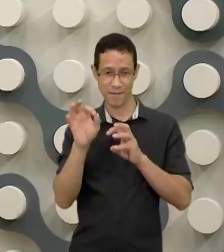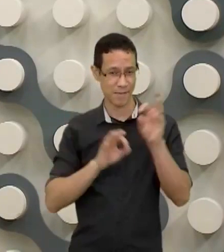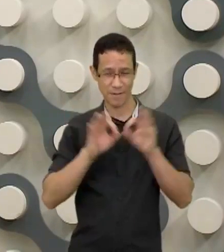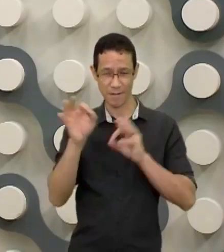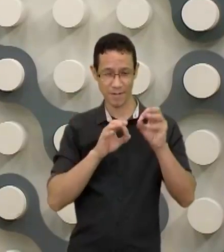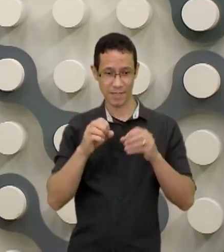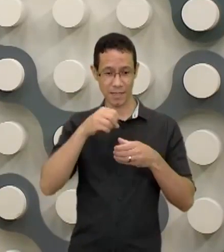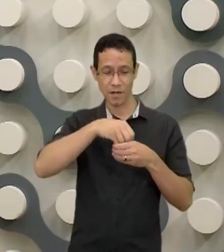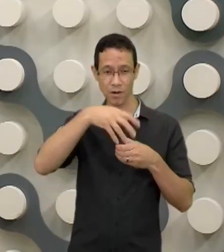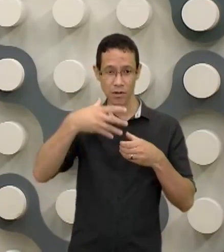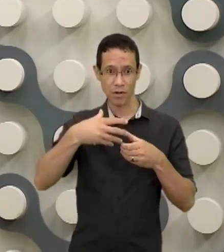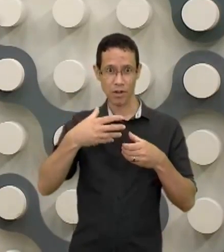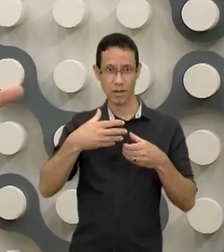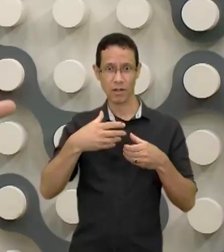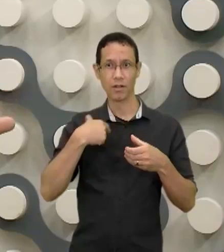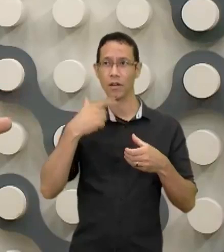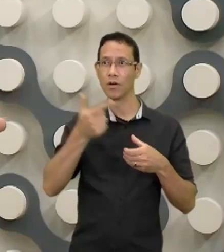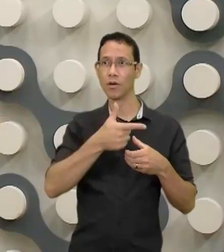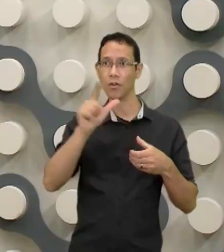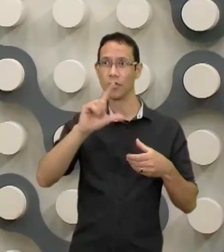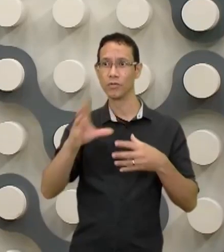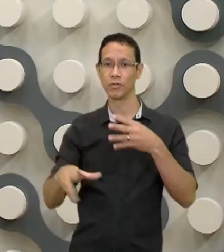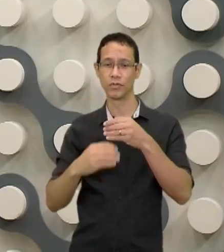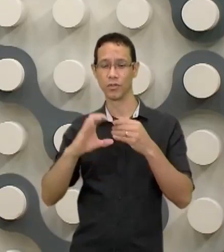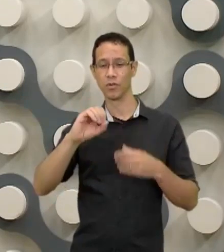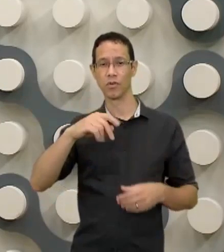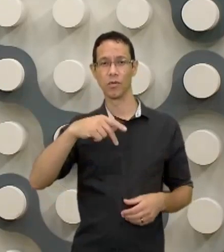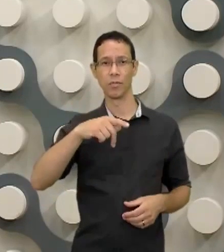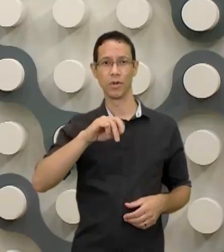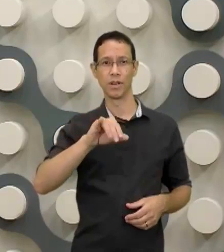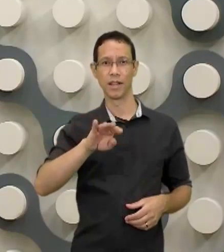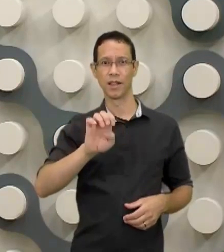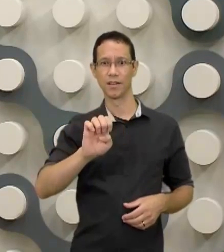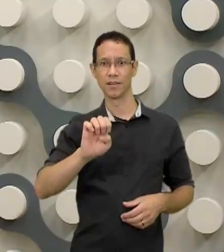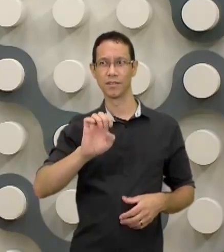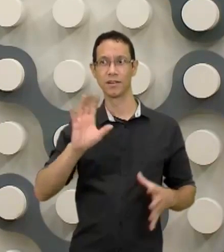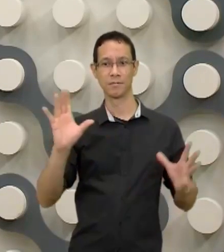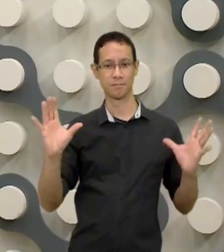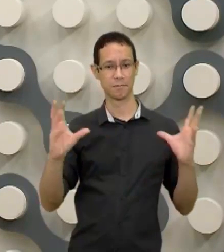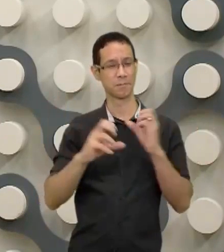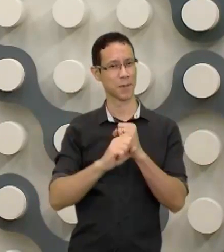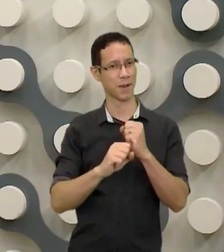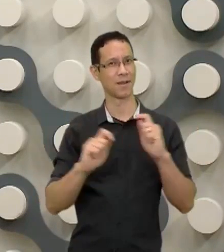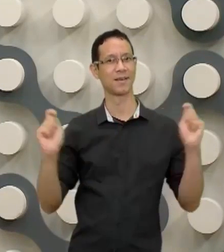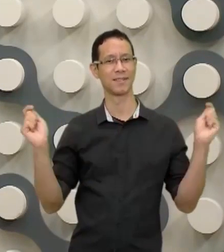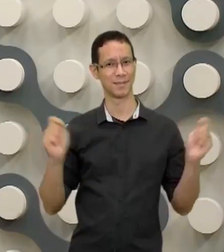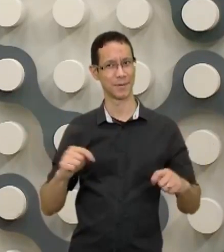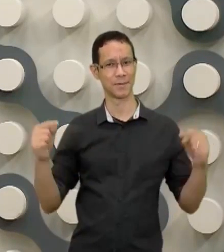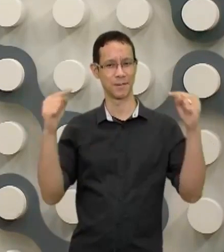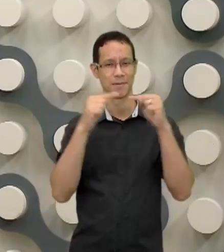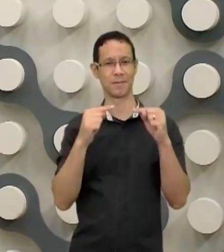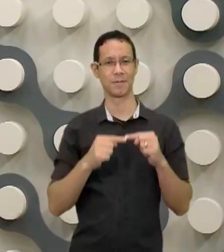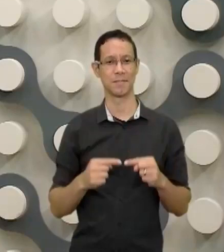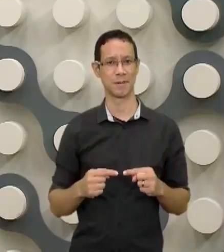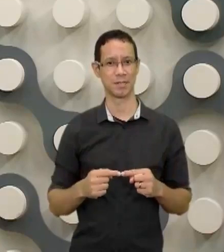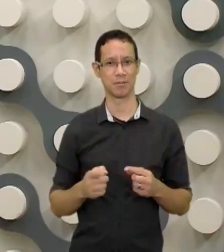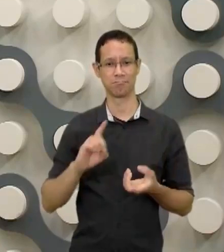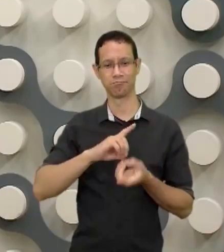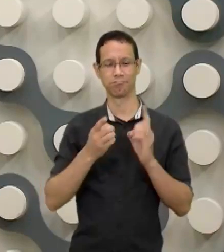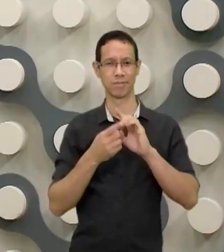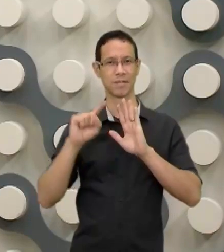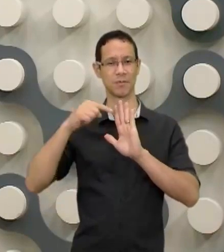blog, ele é produzido em outro componente. Então, ou seja, a gente trabalha totalmente integrado. E é por isso, é a nova dinâmica